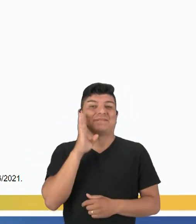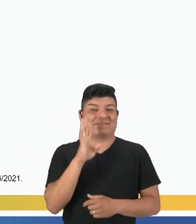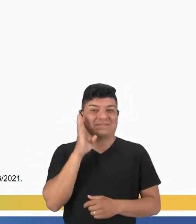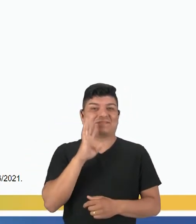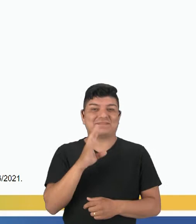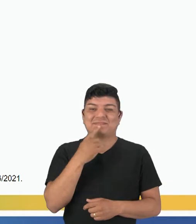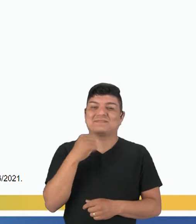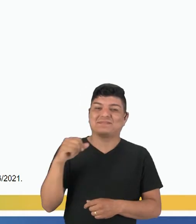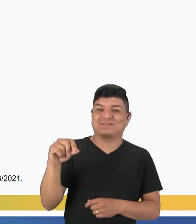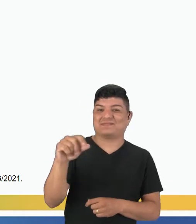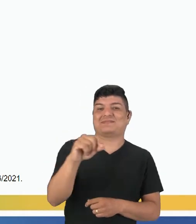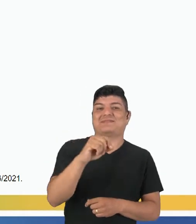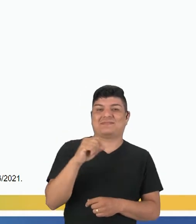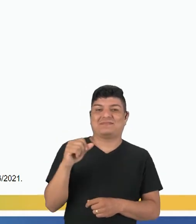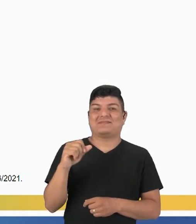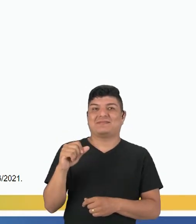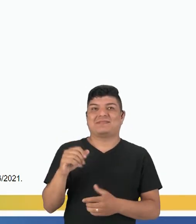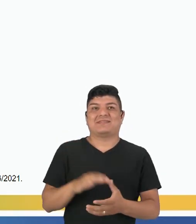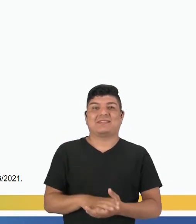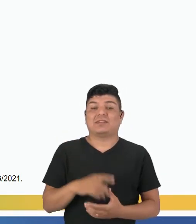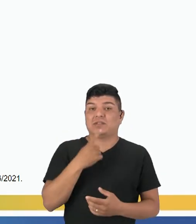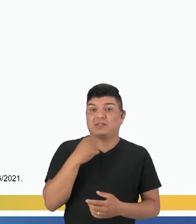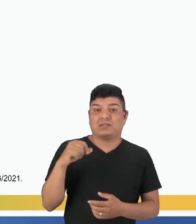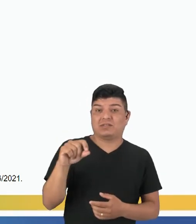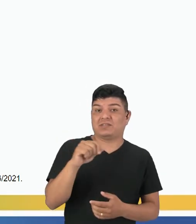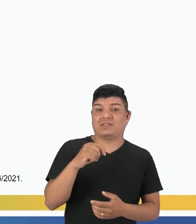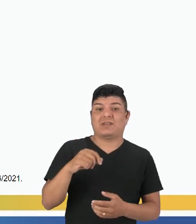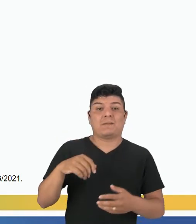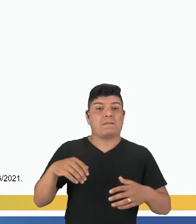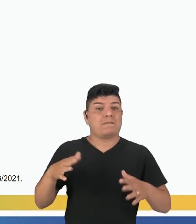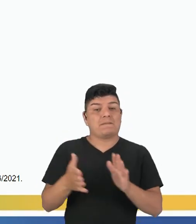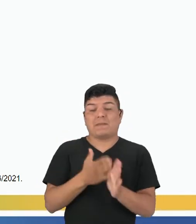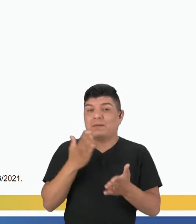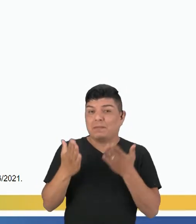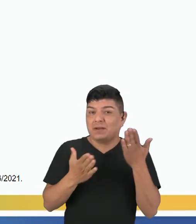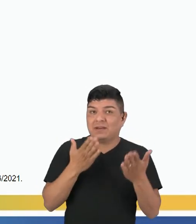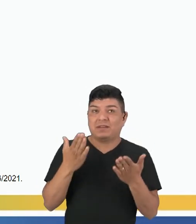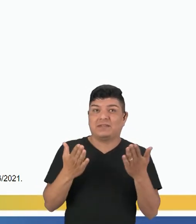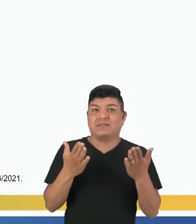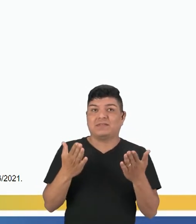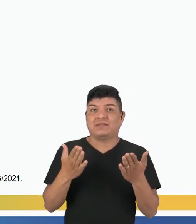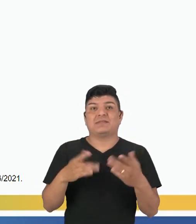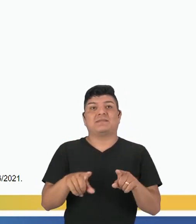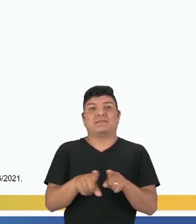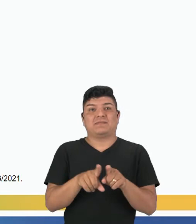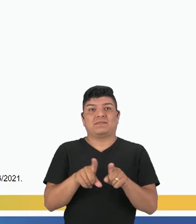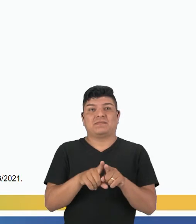é o sal! Legal? O sal é sensacional!